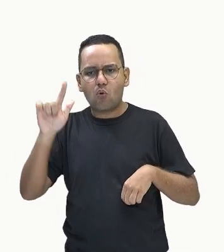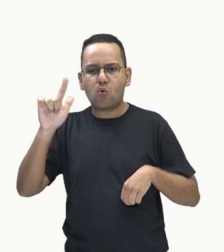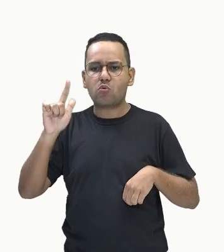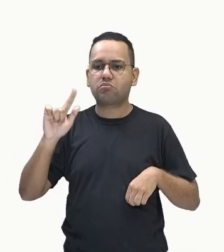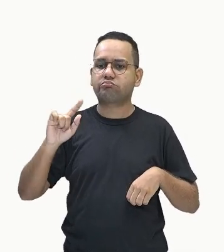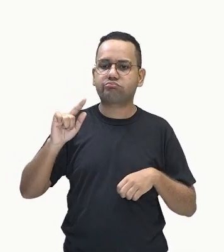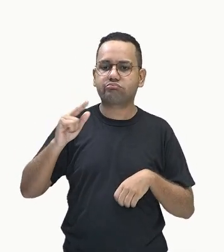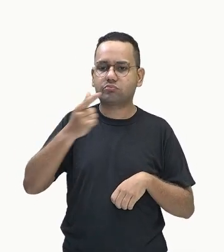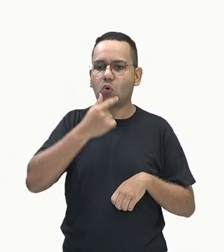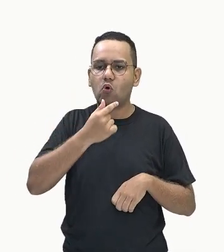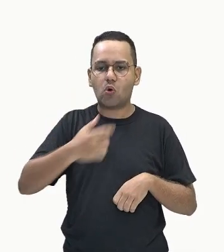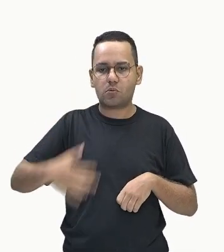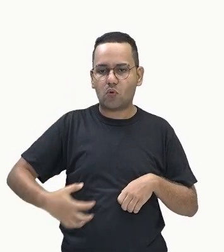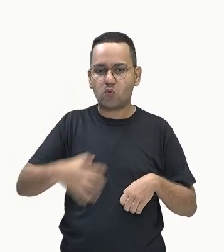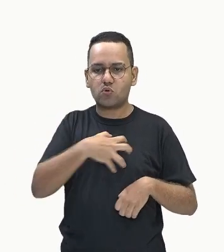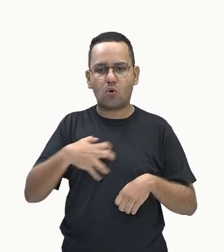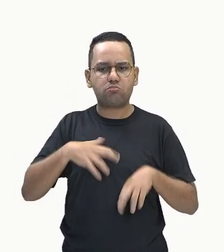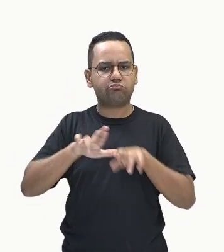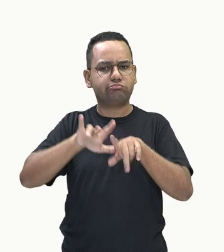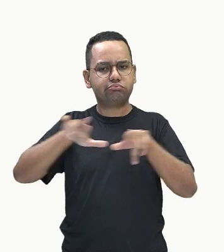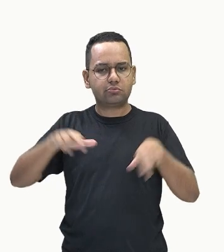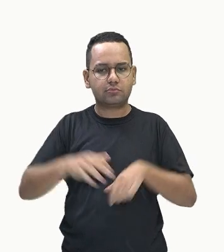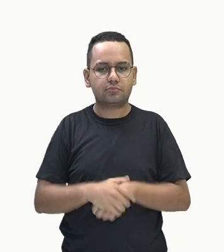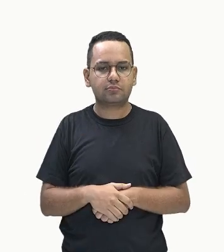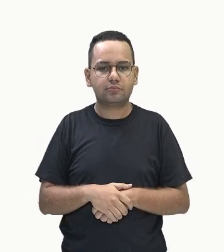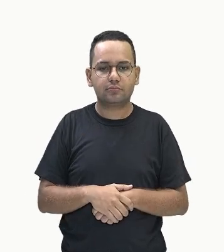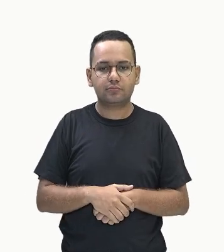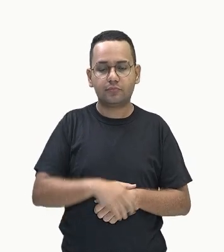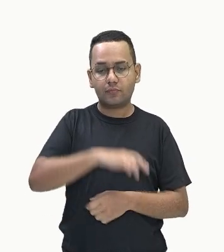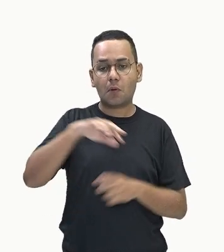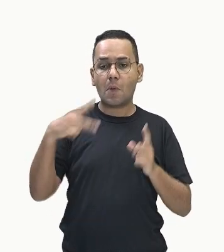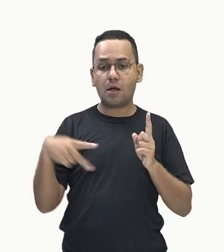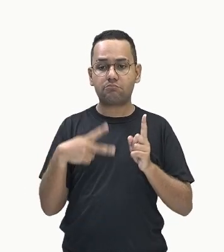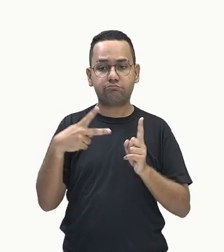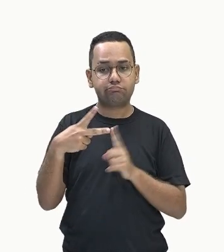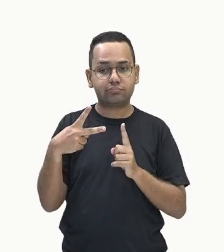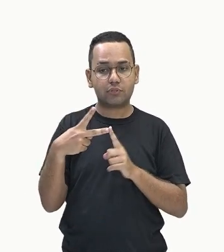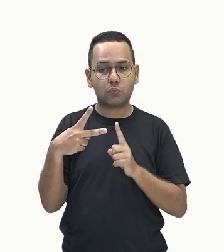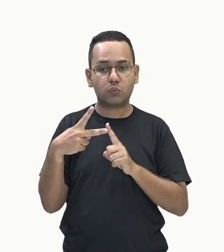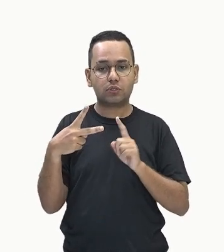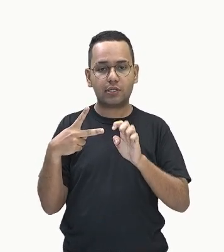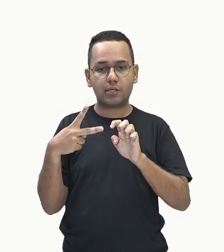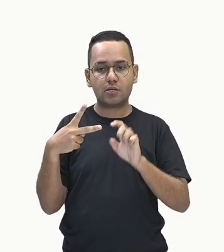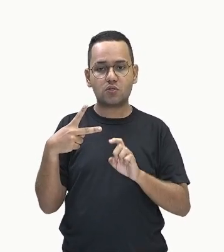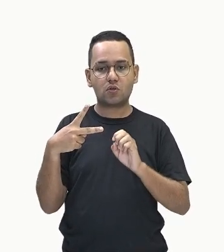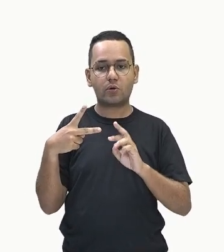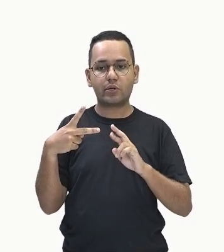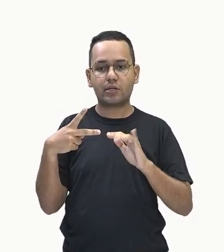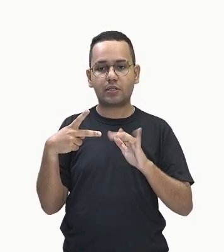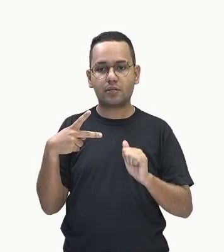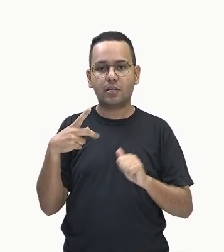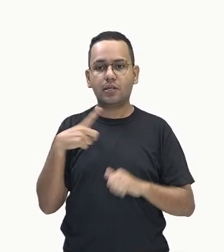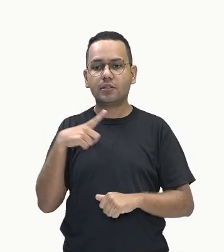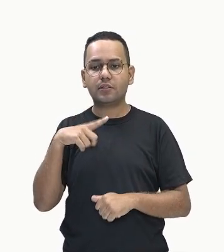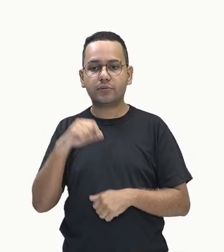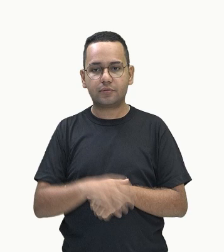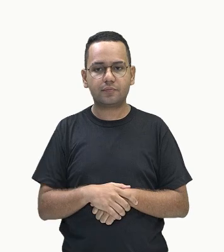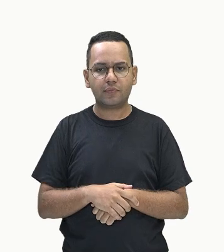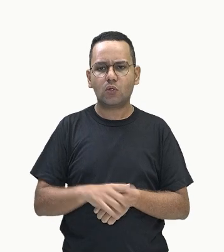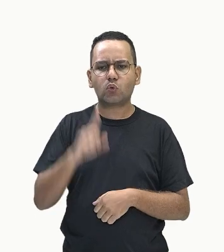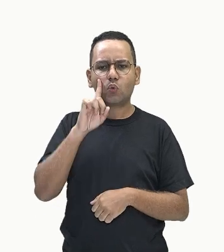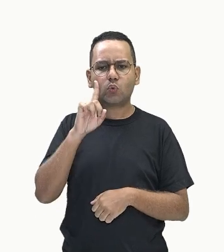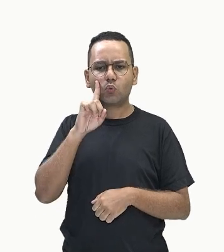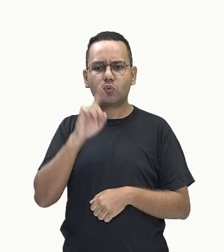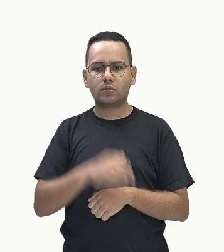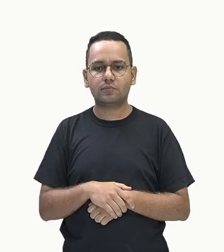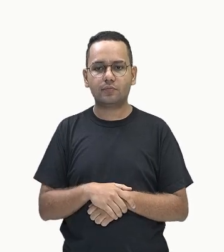bom? São vários os exemplos. Já as glândulas exócrinas, a gente sente o efeito delas todo dia, por exemplo,